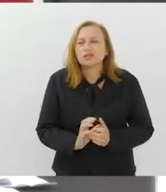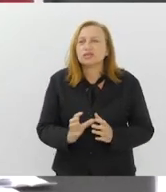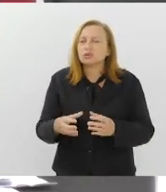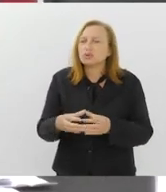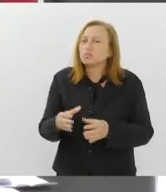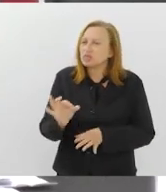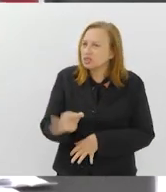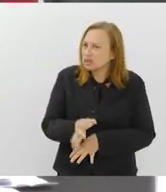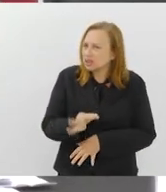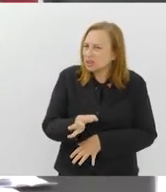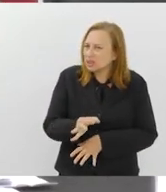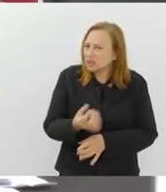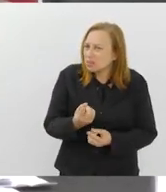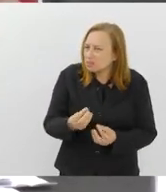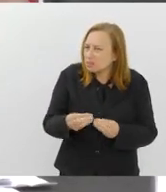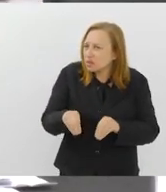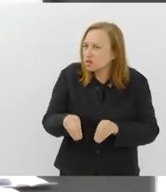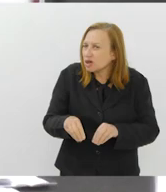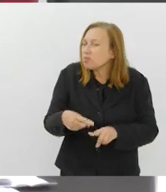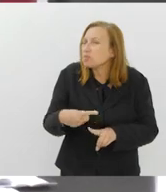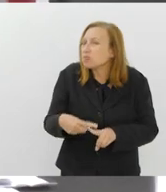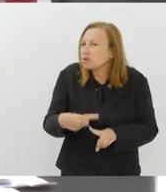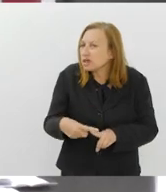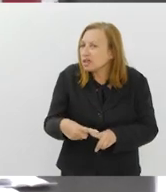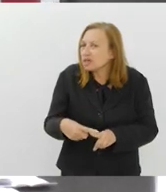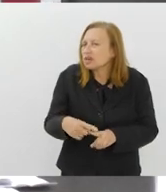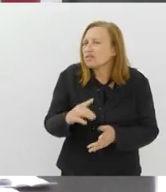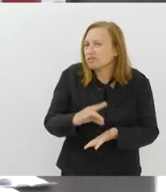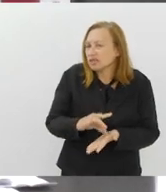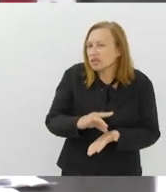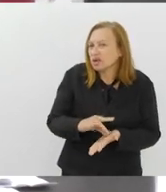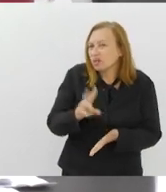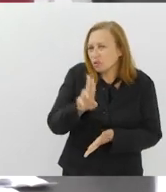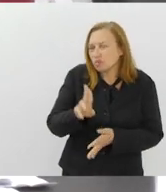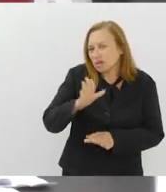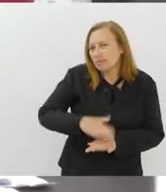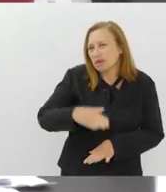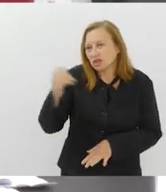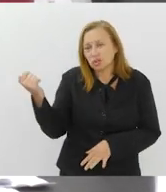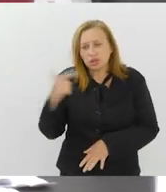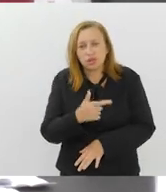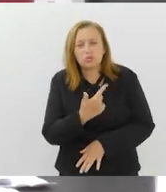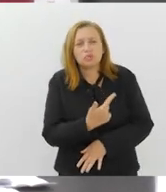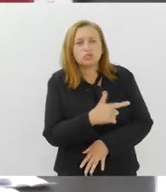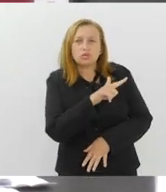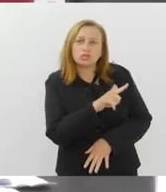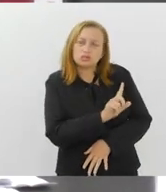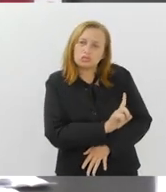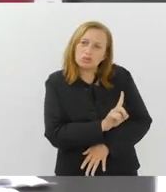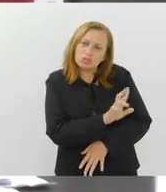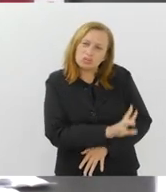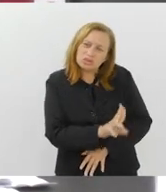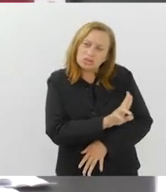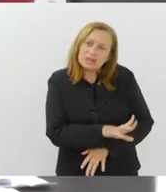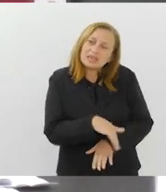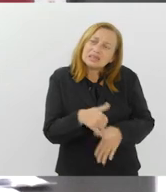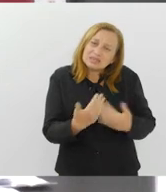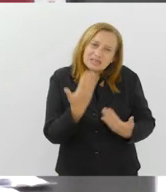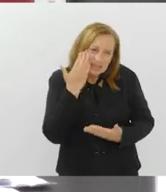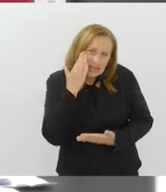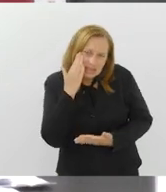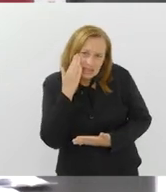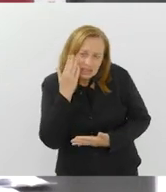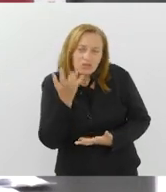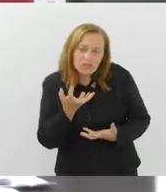fato, está sendo atingido porque realmente usa mais do que aquele que não usa. Entende? Então, eu queria